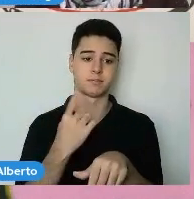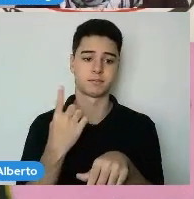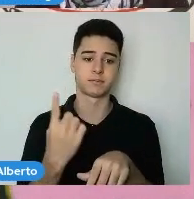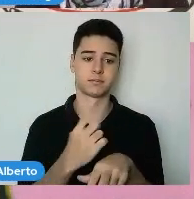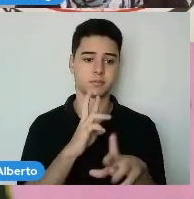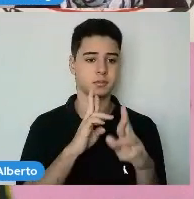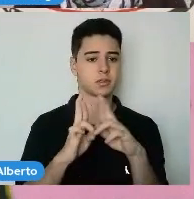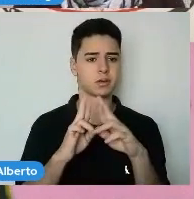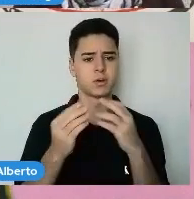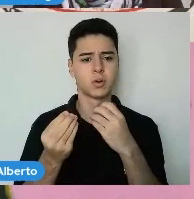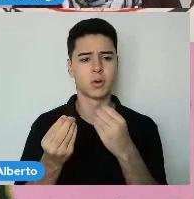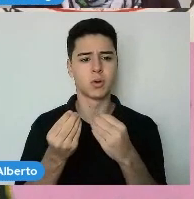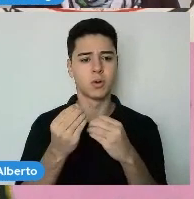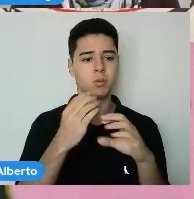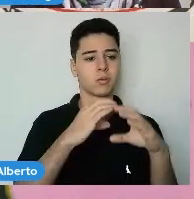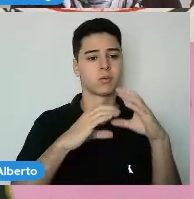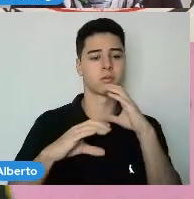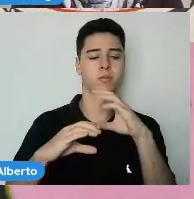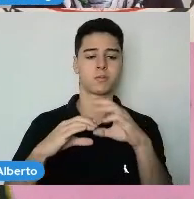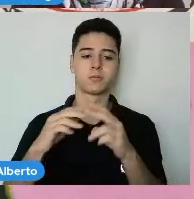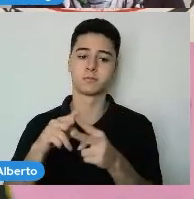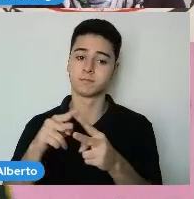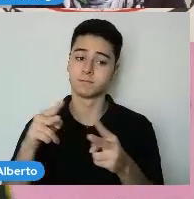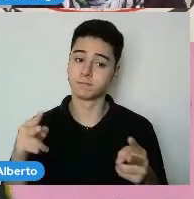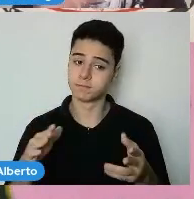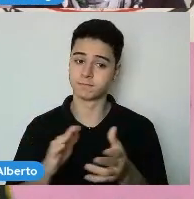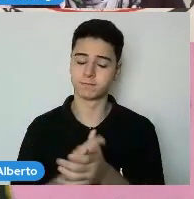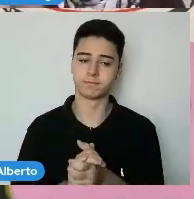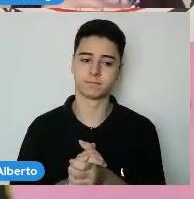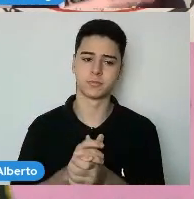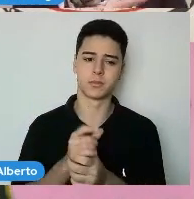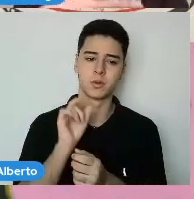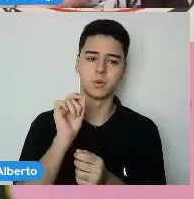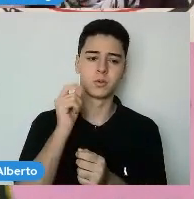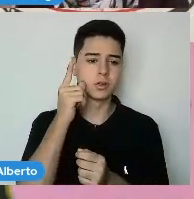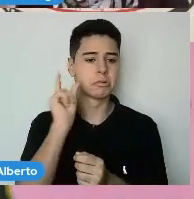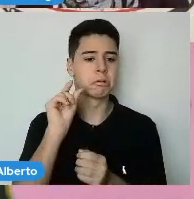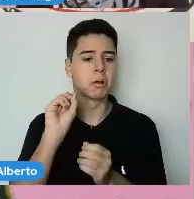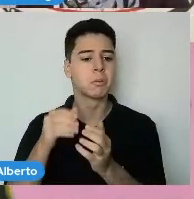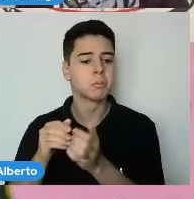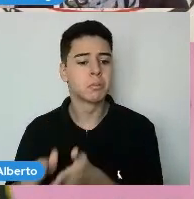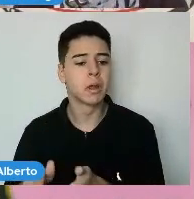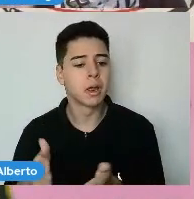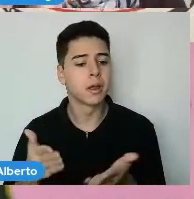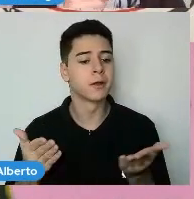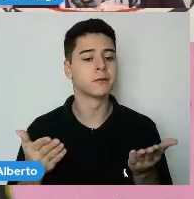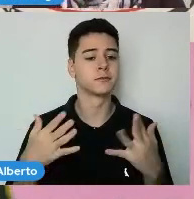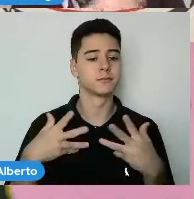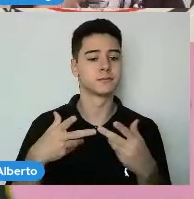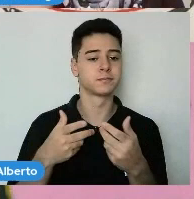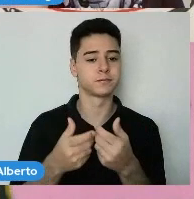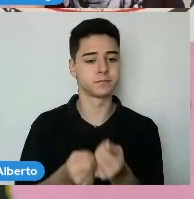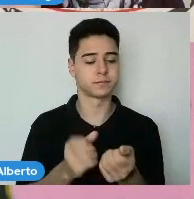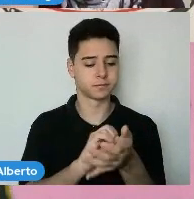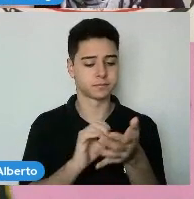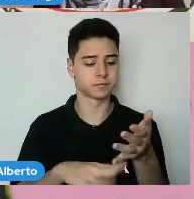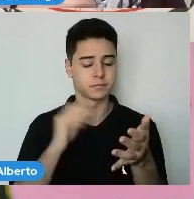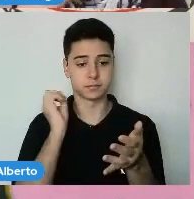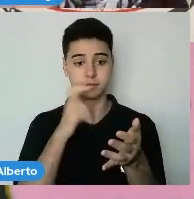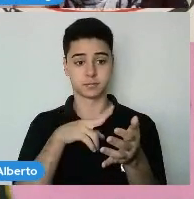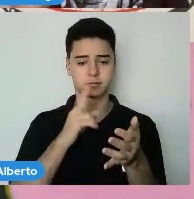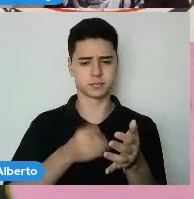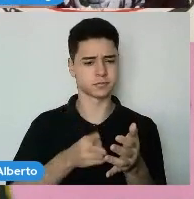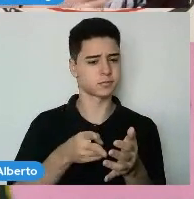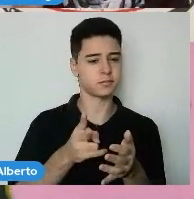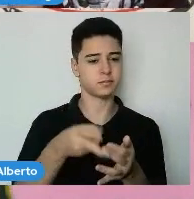nossa forma de comunicação é virtual? O que se ganha e o que se perde nesse processo, né? E assim por diante.